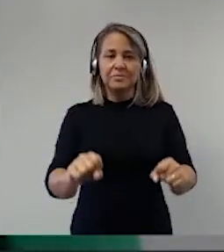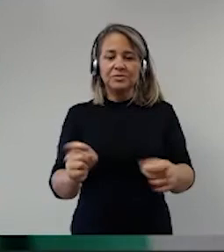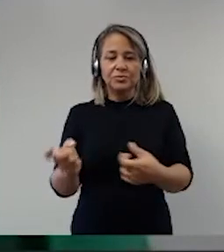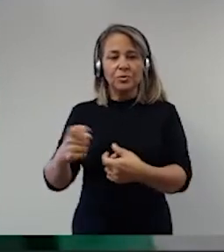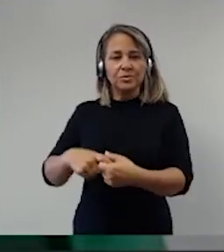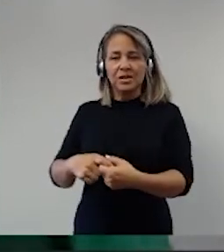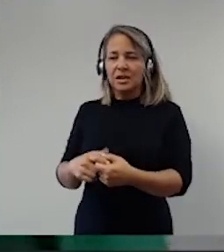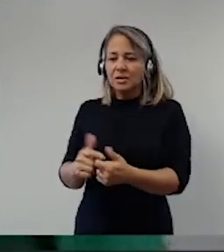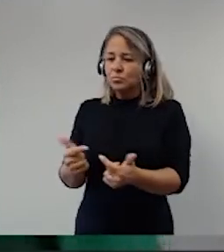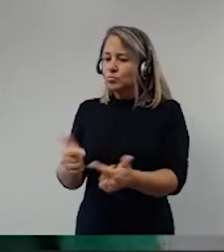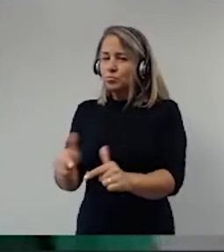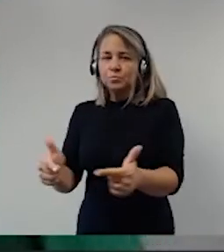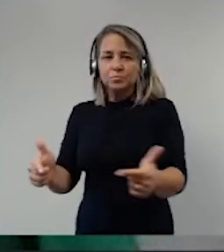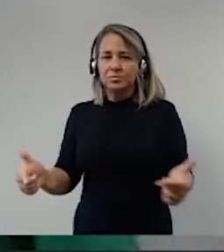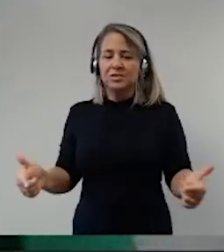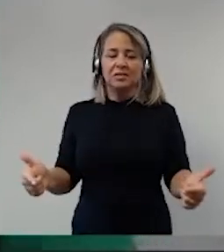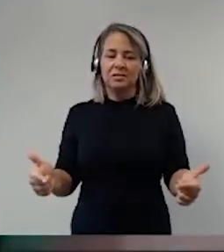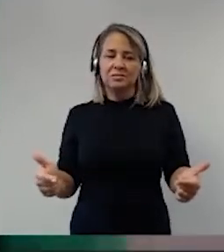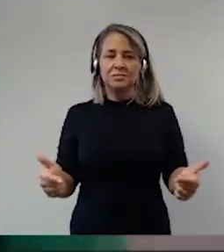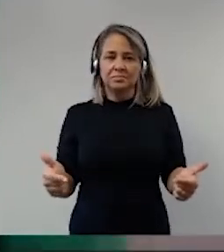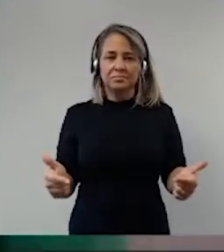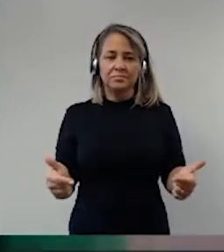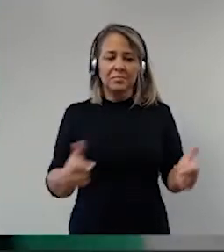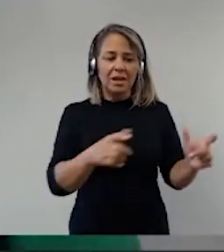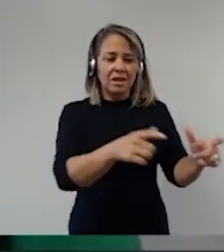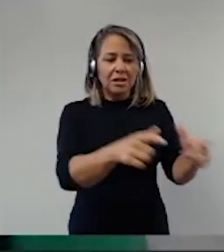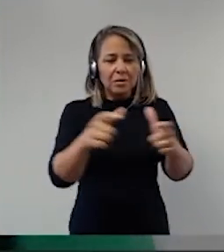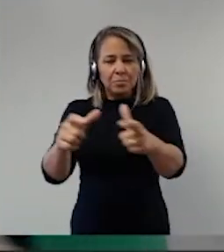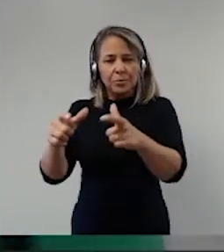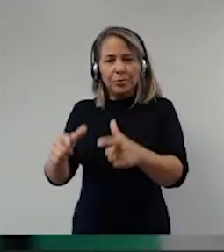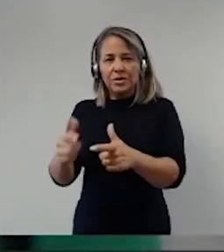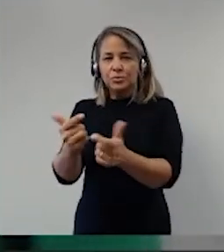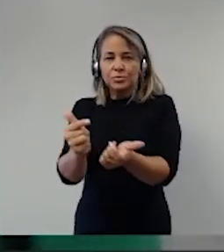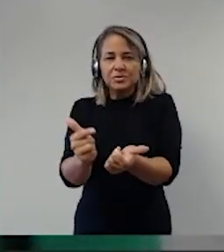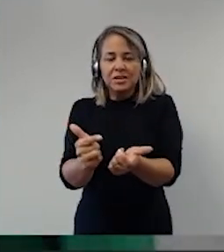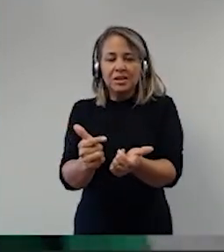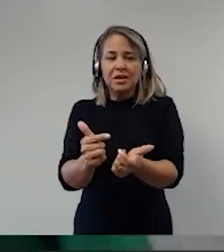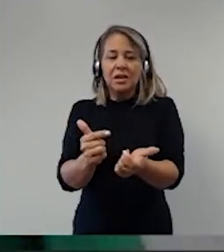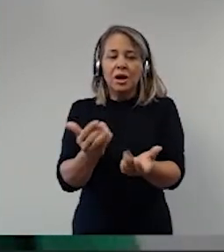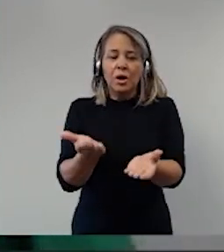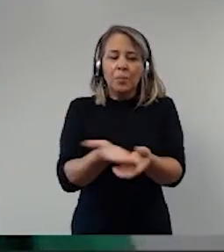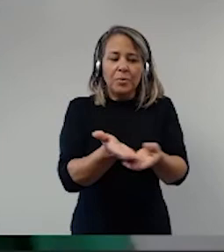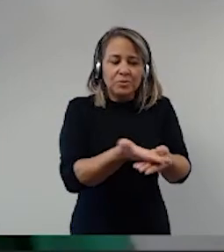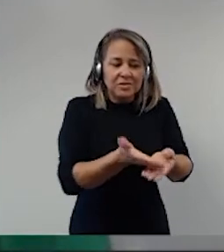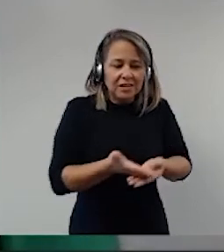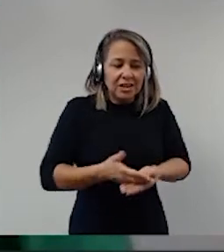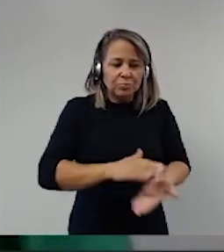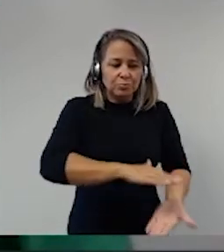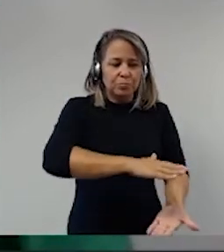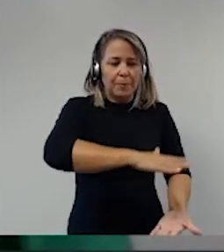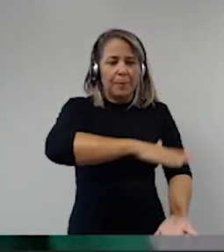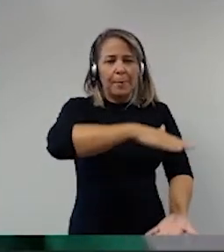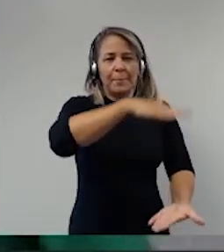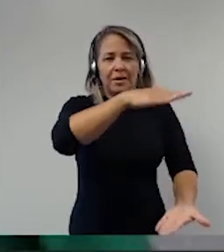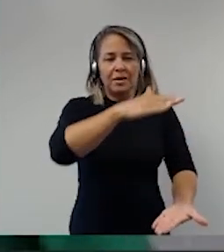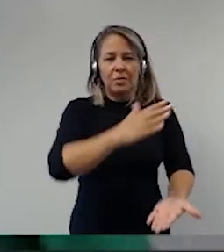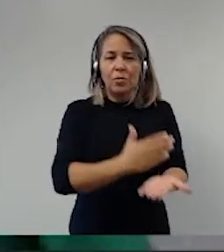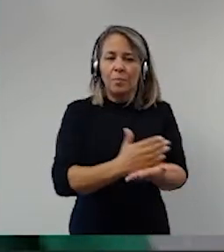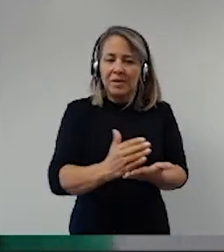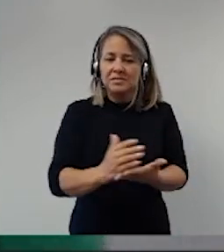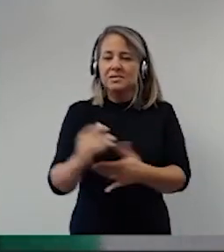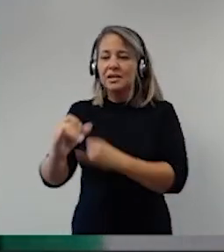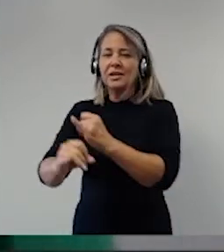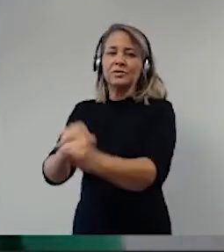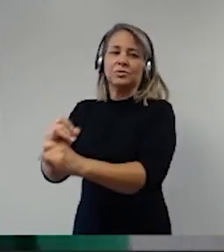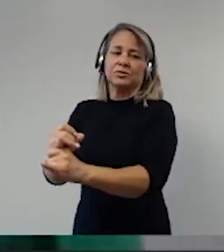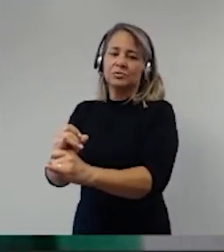não ter mais, né, em nenhuma seccional ou subseção, processos físicos e que todos passem a ser eletrônicos. E a